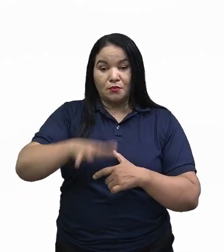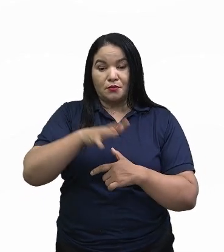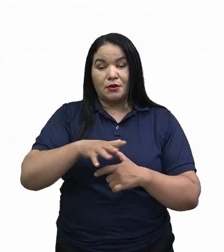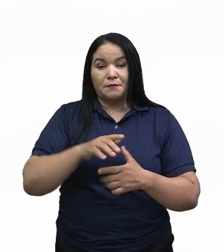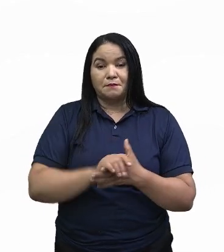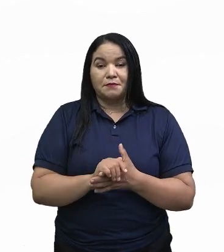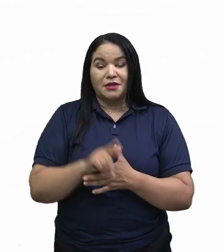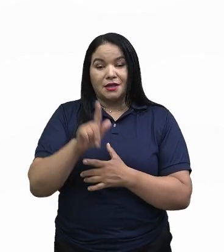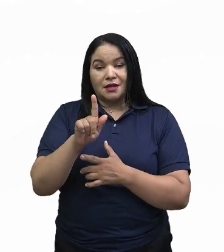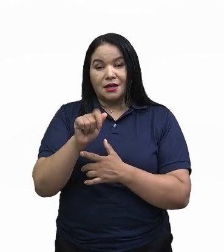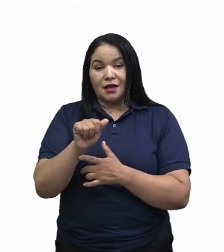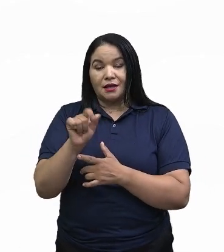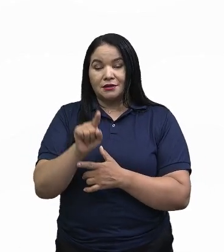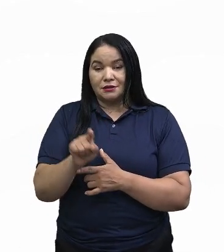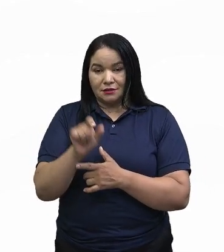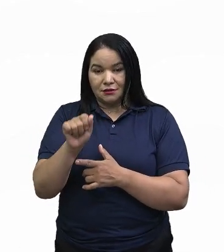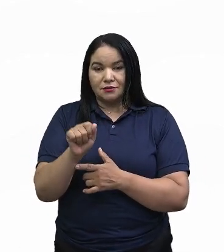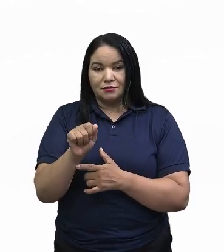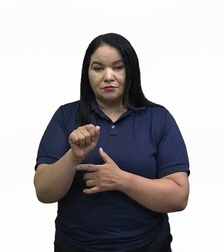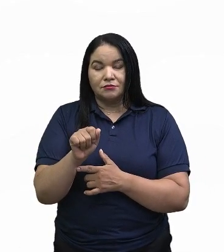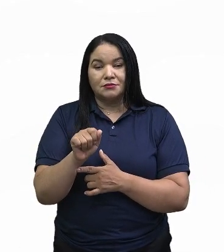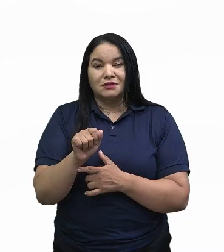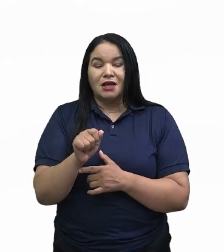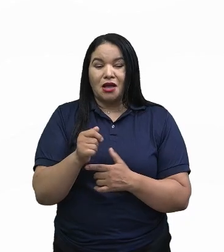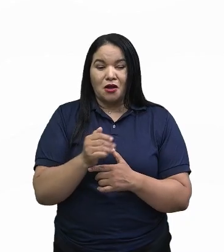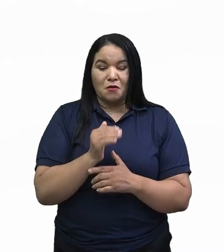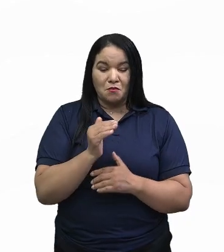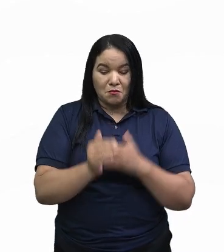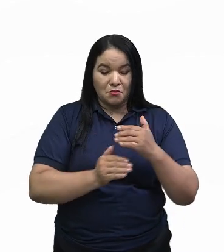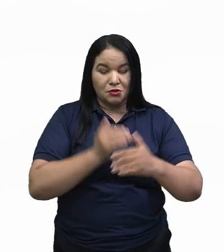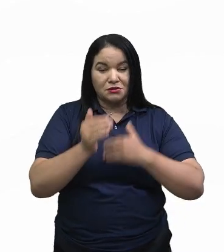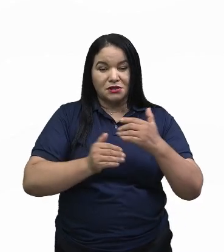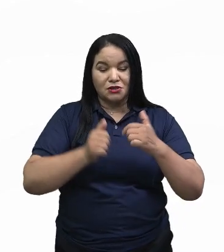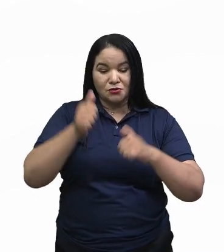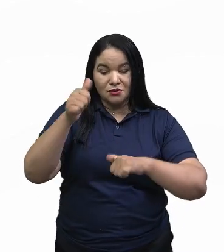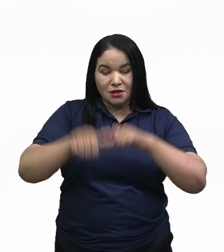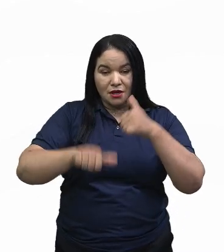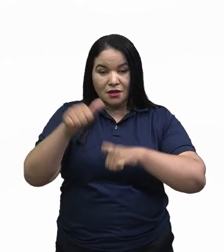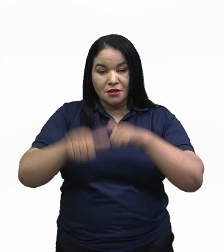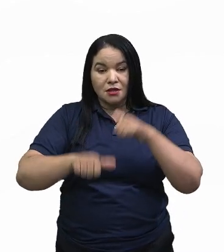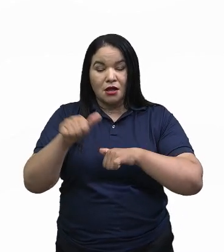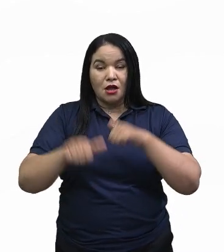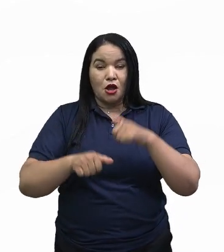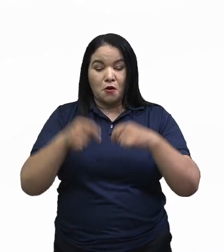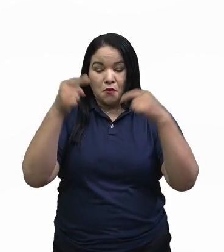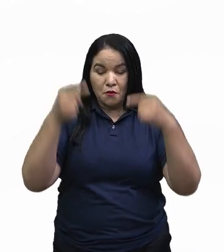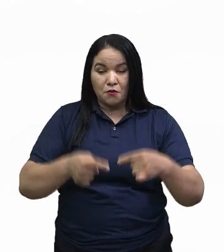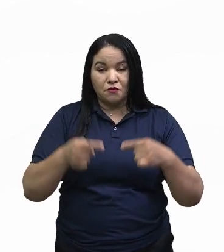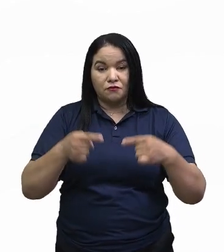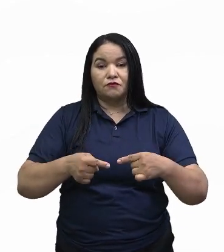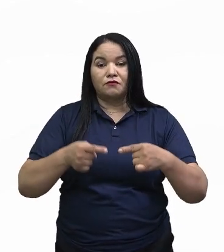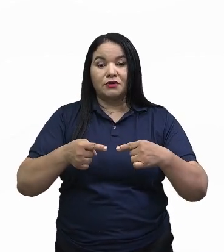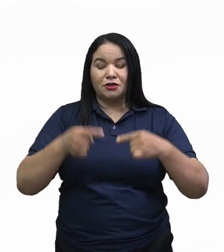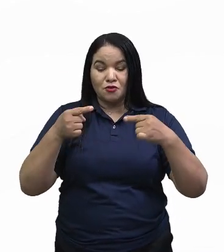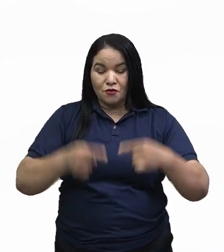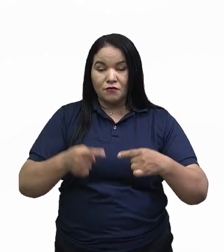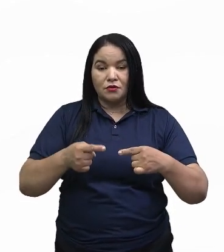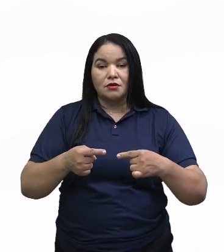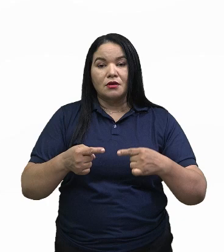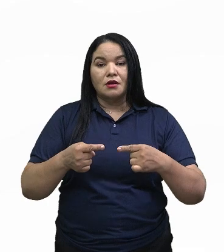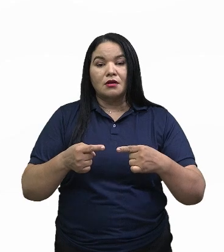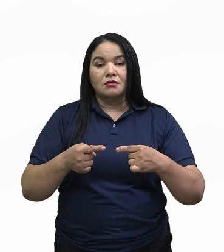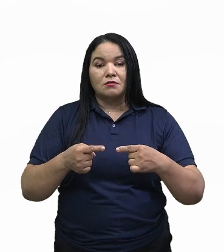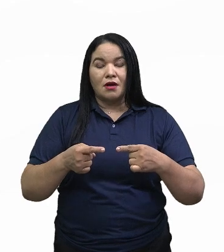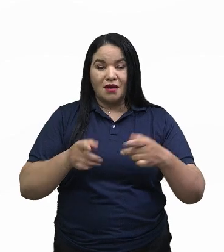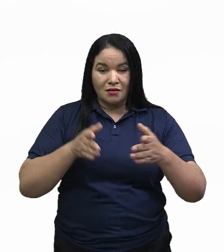dentro do processo de análise desse conflito, por volta, né, você vai